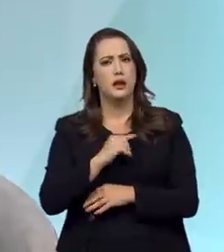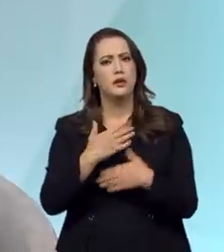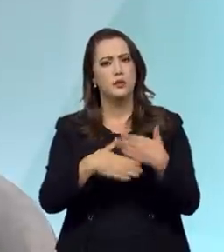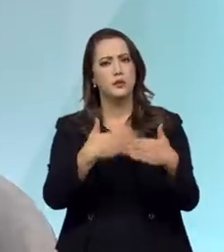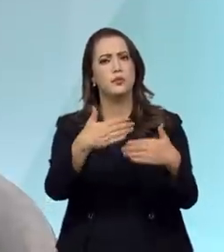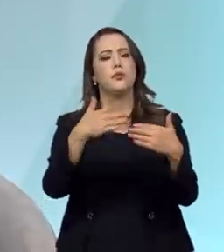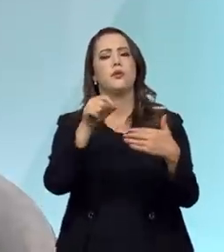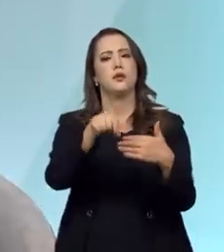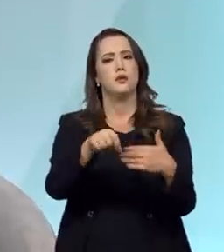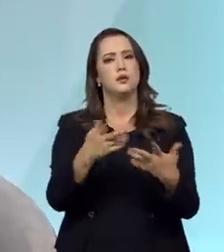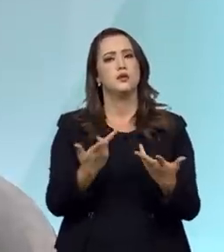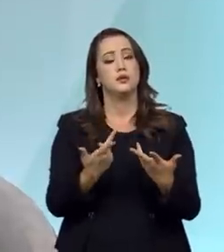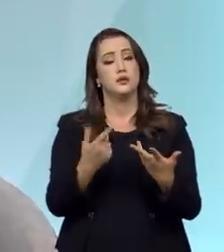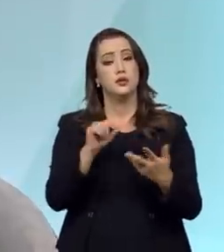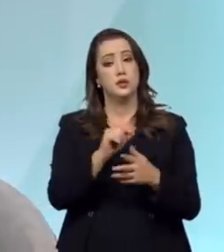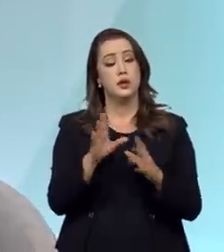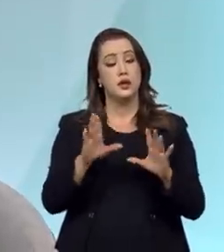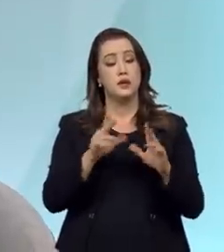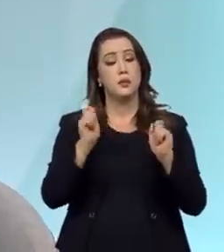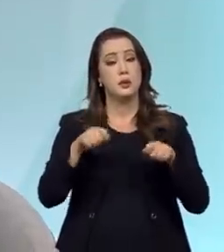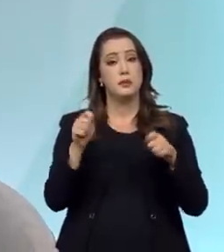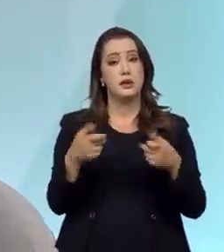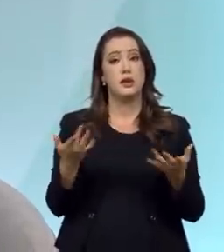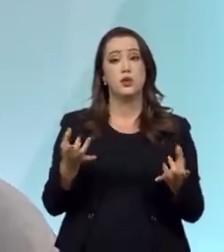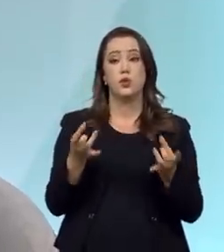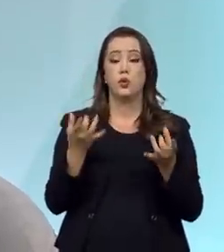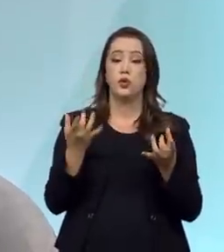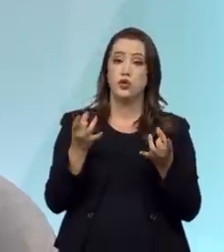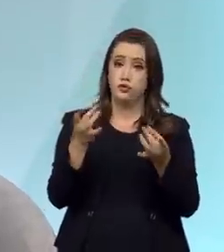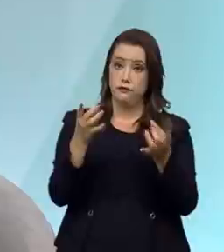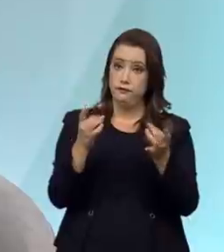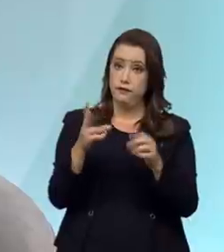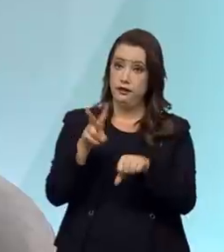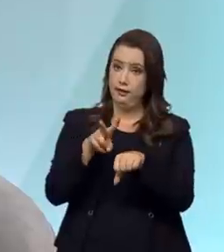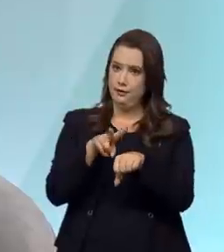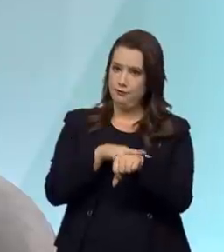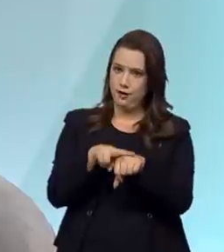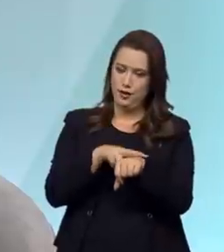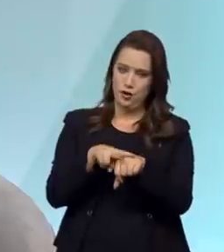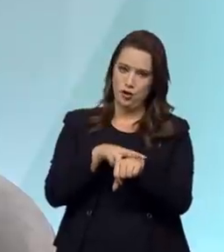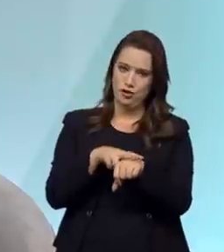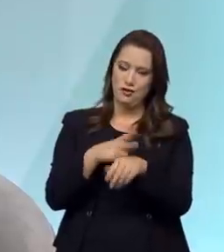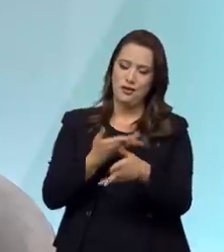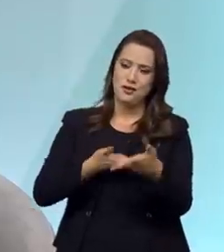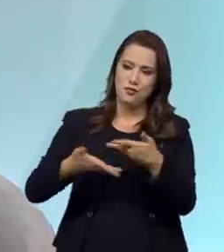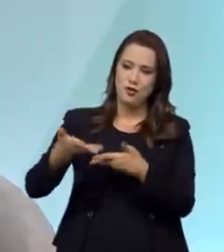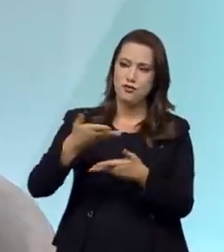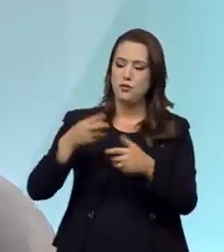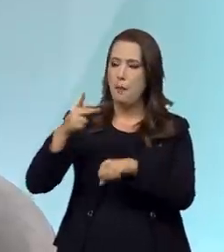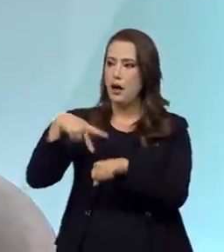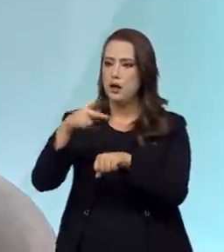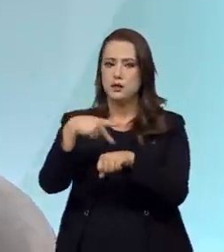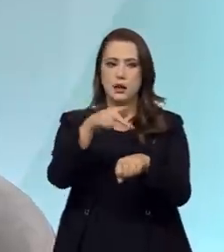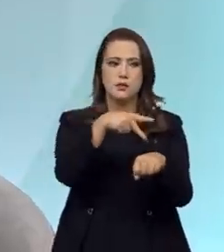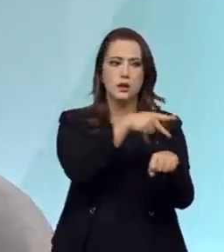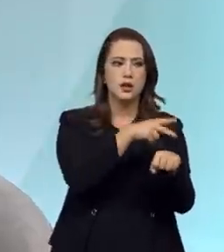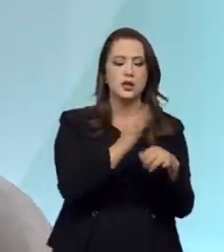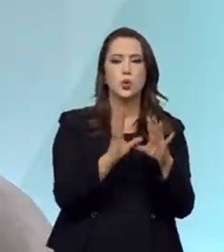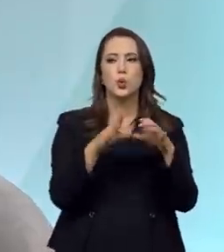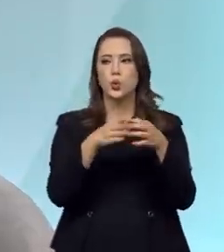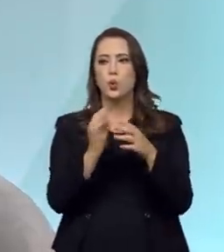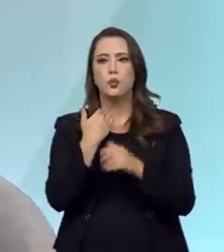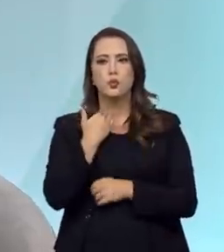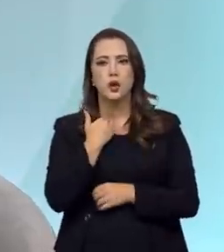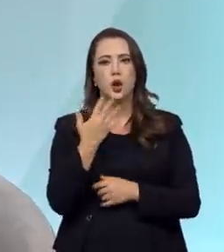nesse mercado nesse mercado verde que surge aí a partir do ano passado esse movimento de todos os países então financeiro